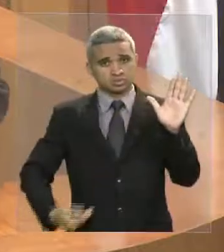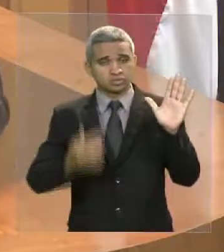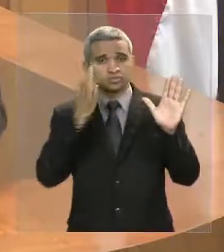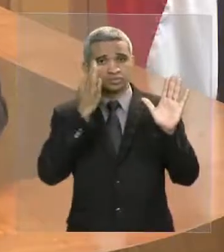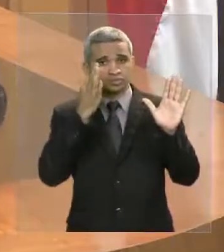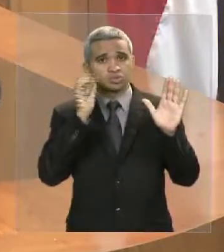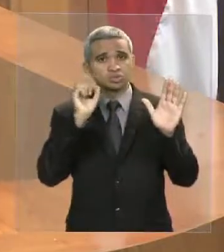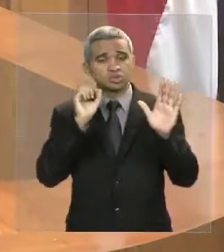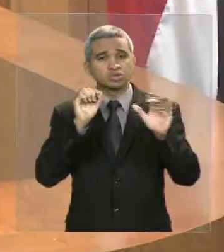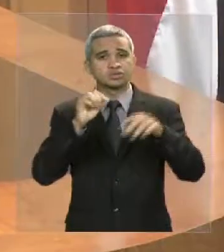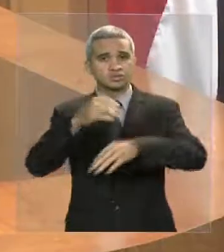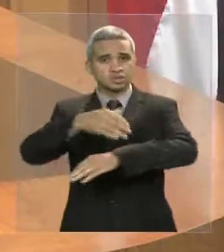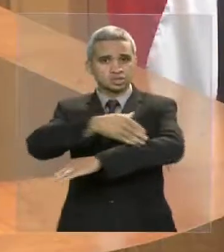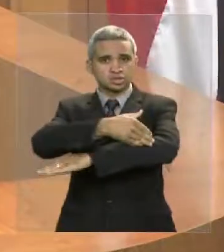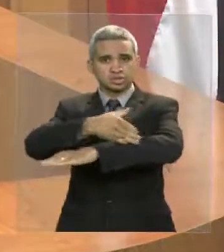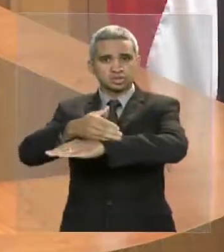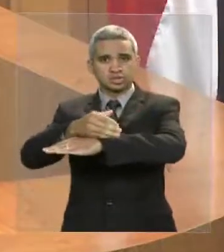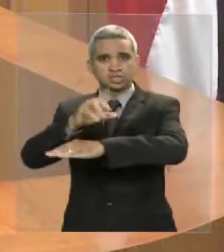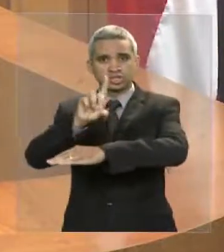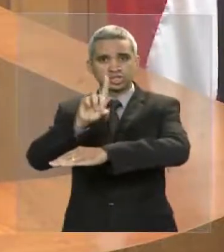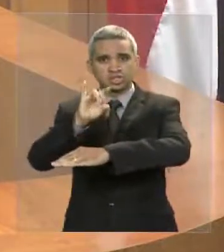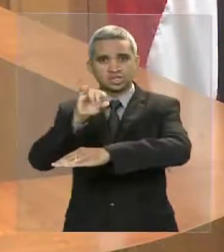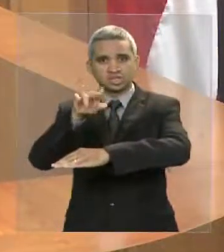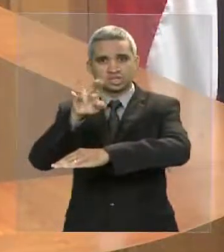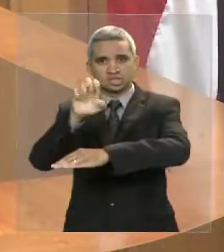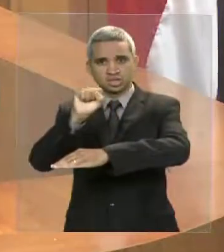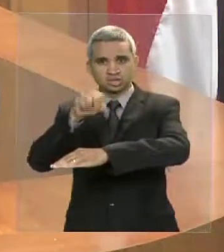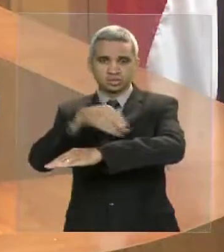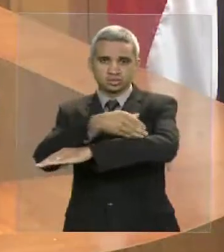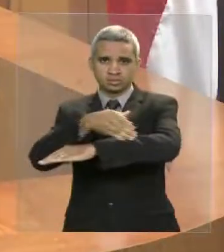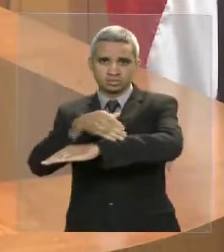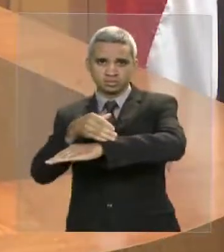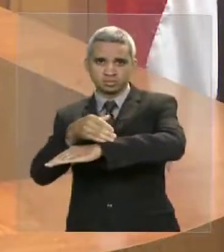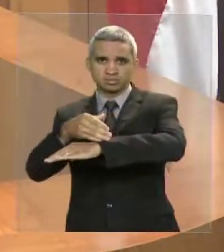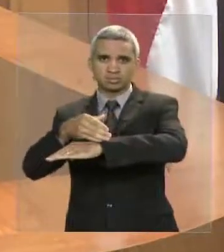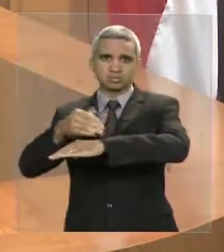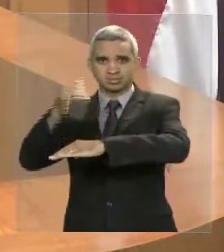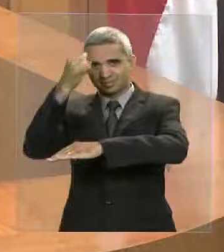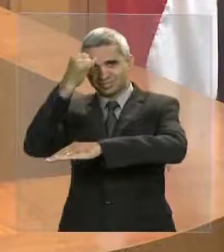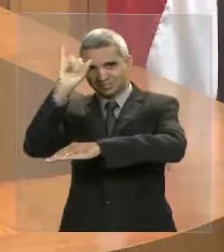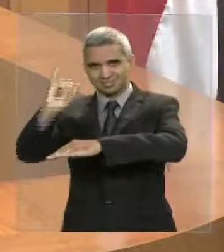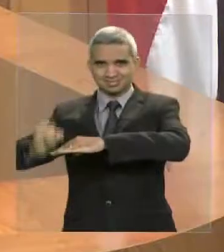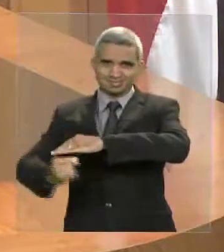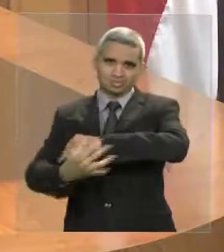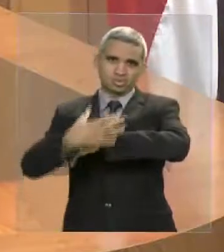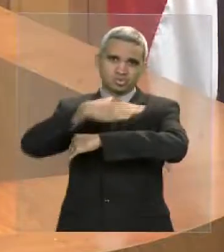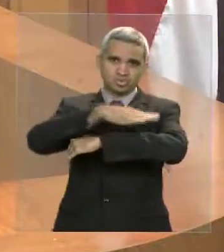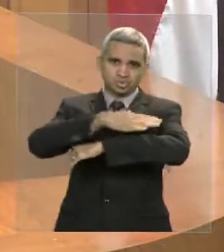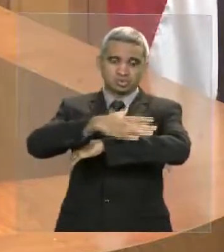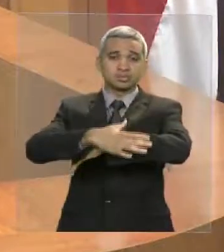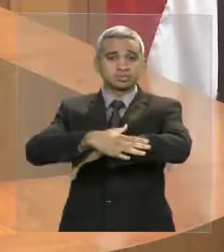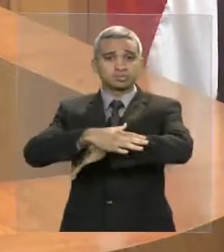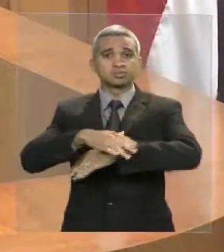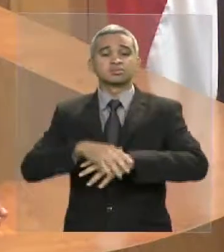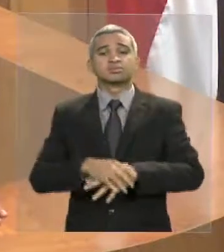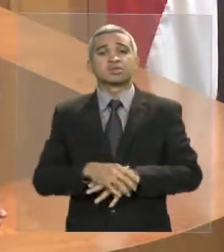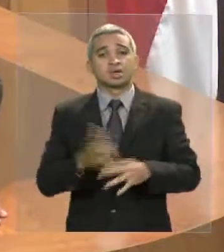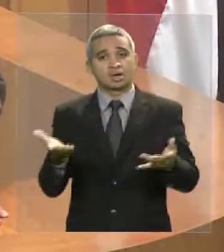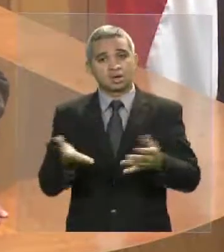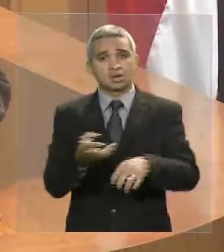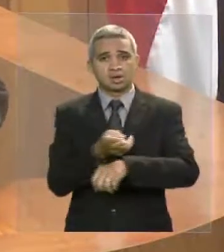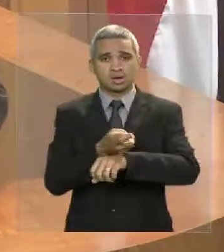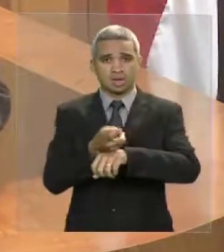Maranhão. Então, só fazendo aqui as devidas referências, vamos entrar nesse recesso, mas eu não tenho dúvidas que vai ser um recesso ainda de muito